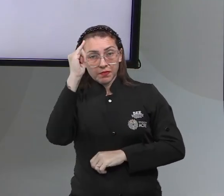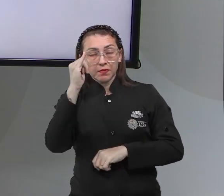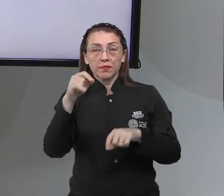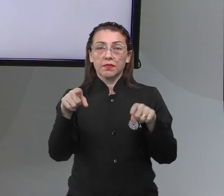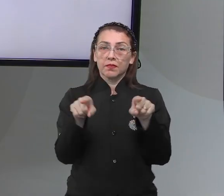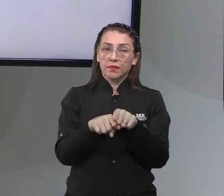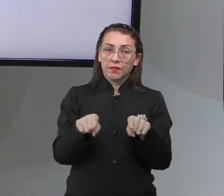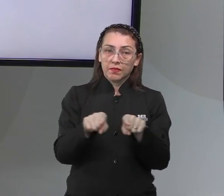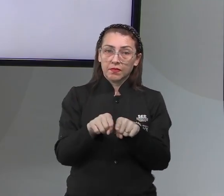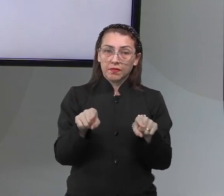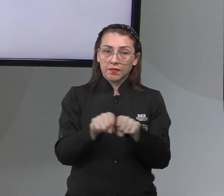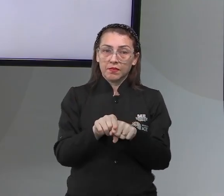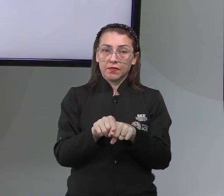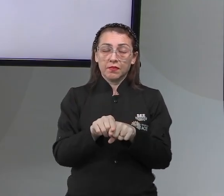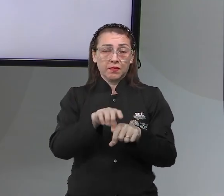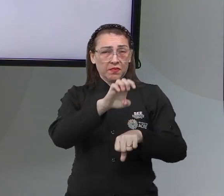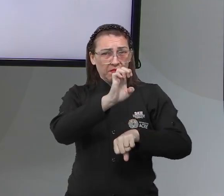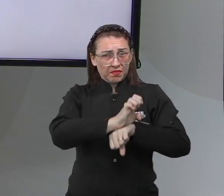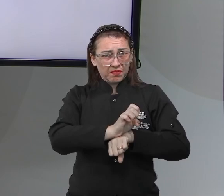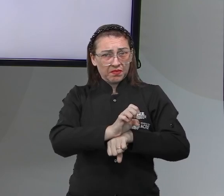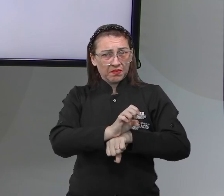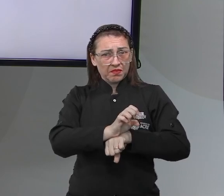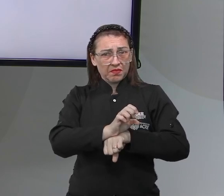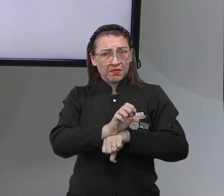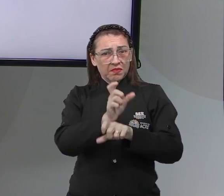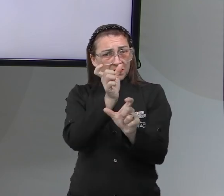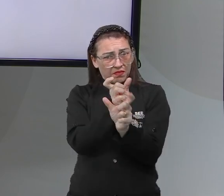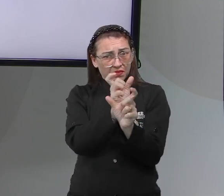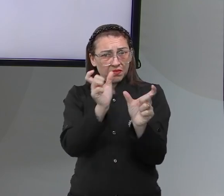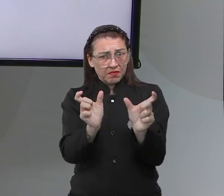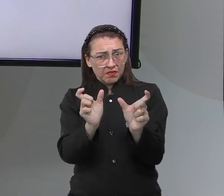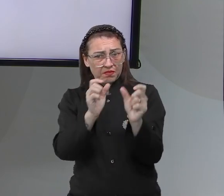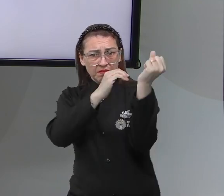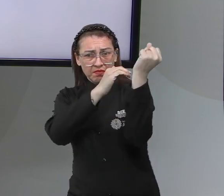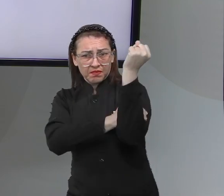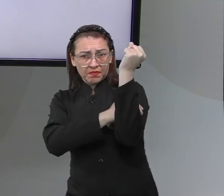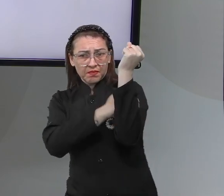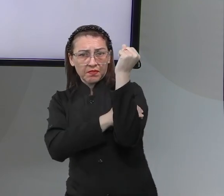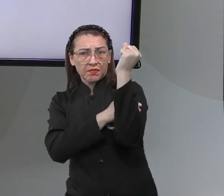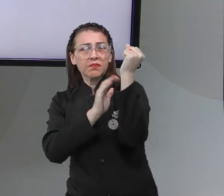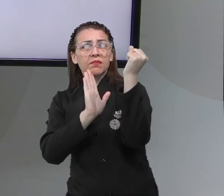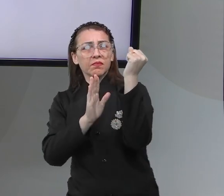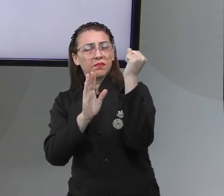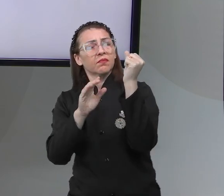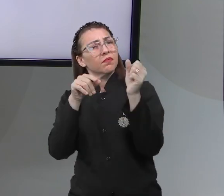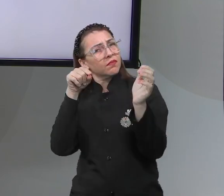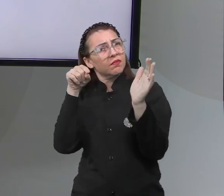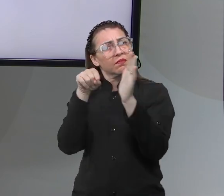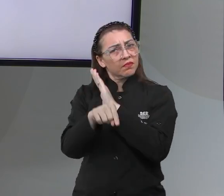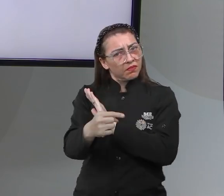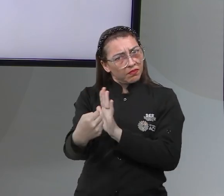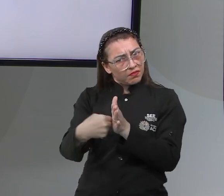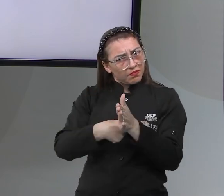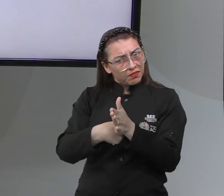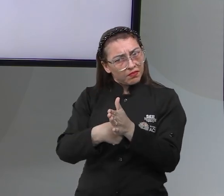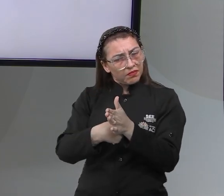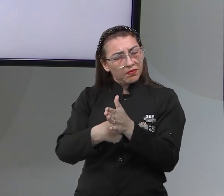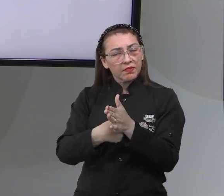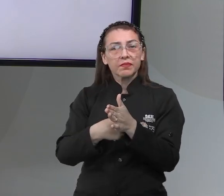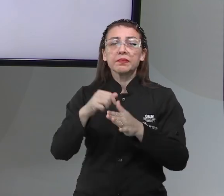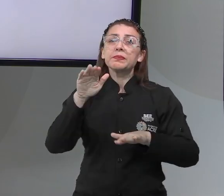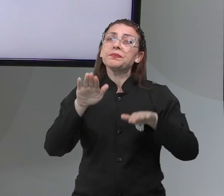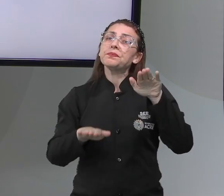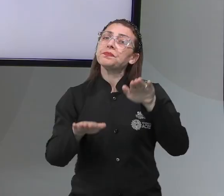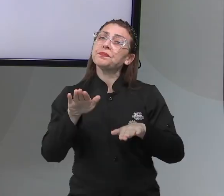poder? Estado é sinônimo de poder? Você já se perguntou a respeito disso? Muitas das vezes,